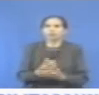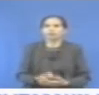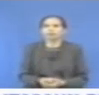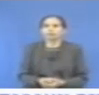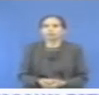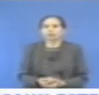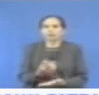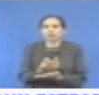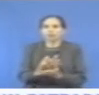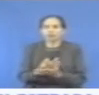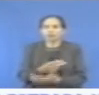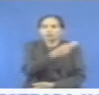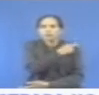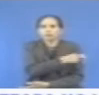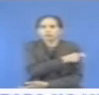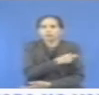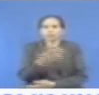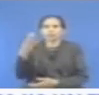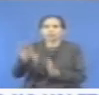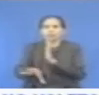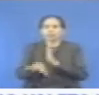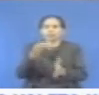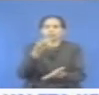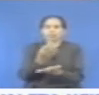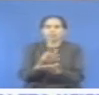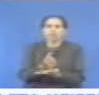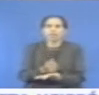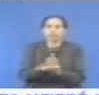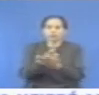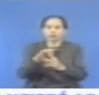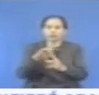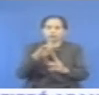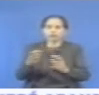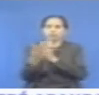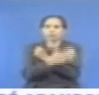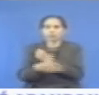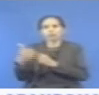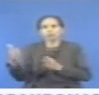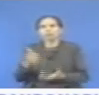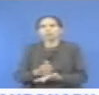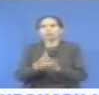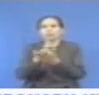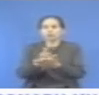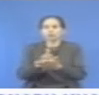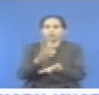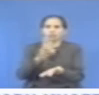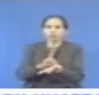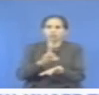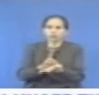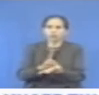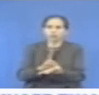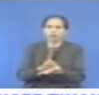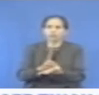de né, clínica Bairro Pité Mos retan suporta os doadores estrangeiros onde facilita medicamento para